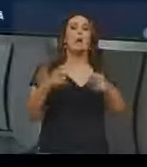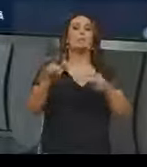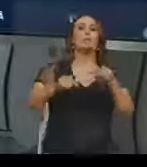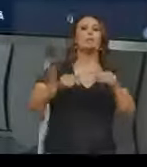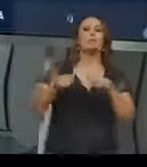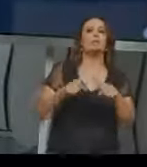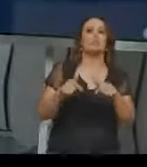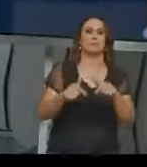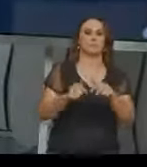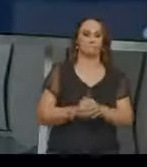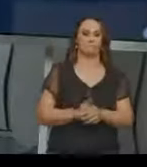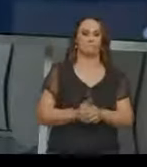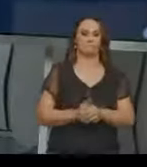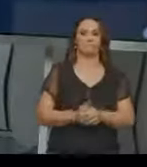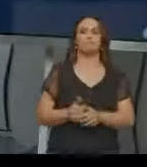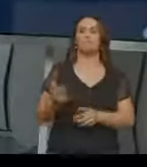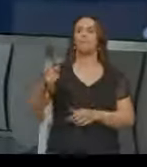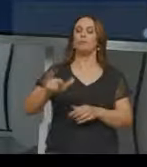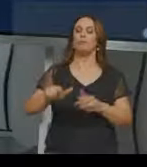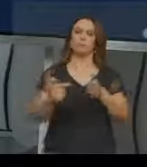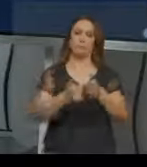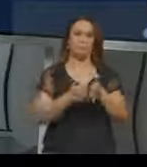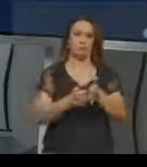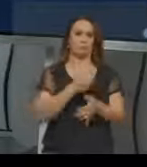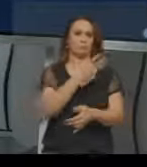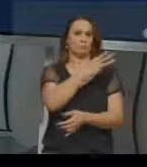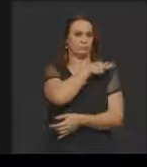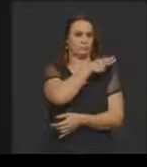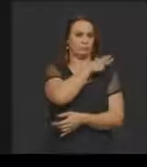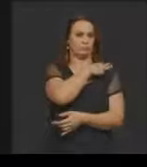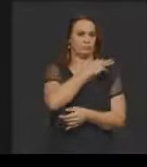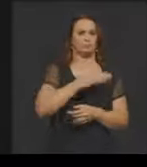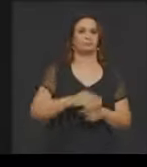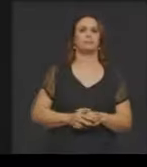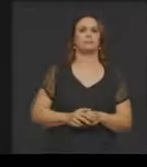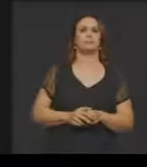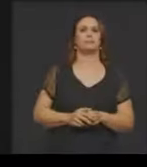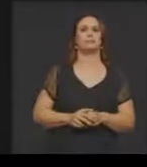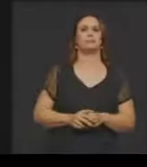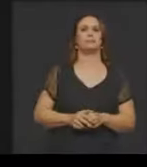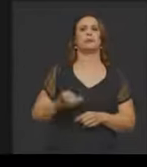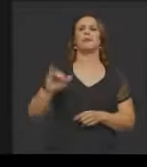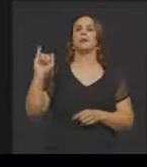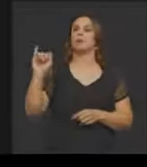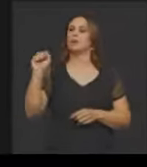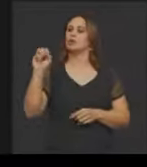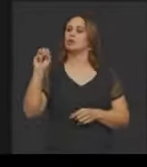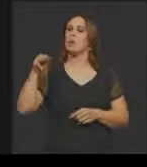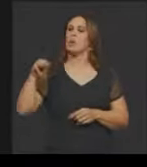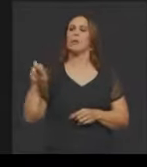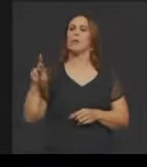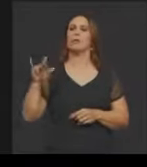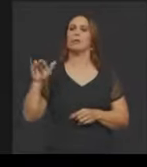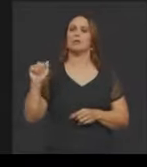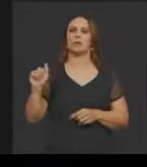pergunta? Uma pergunta do 3º ano. Qual a diferença de isomeria geométrica e